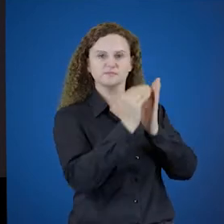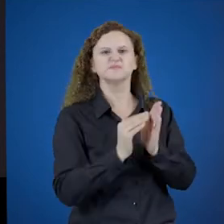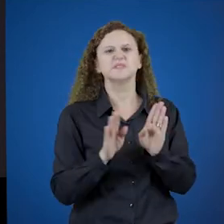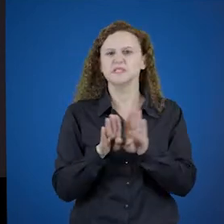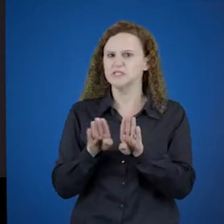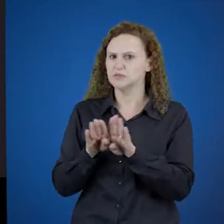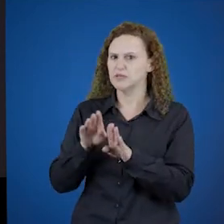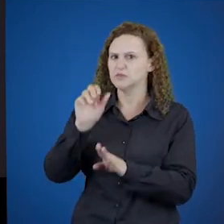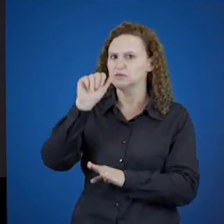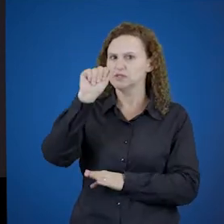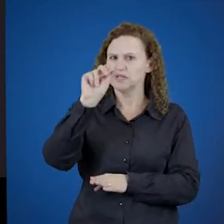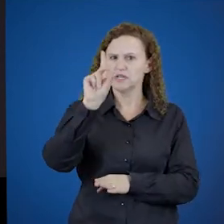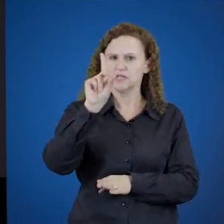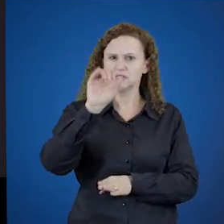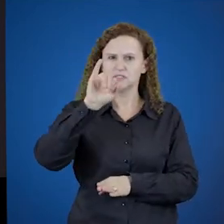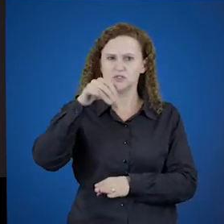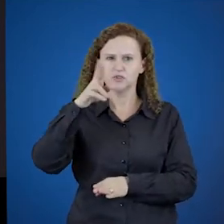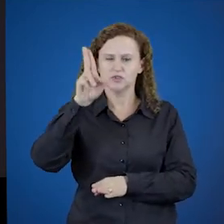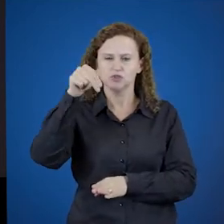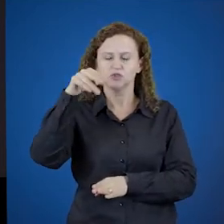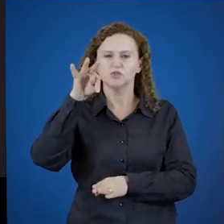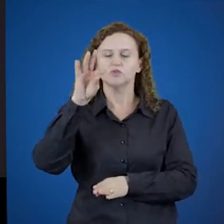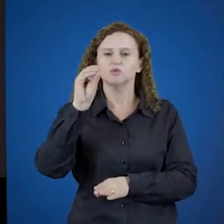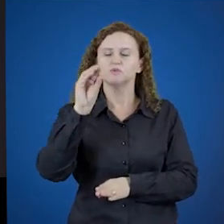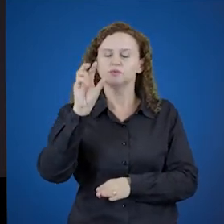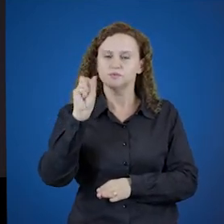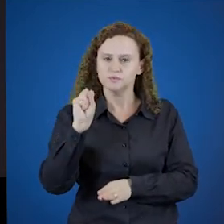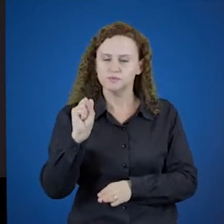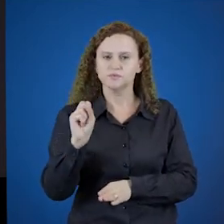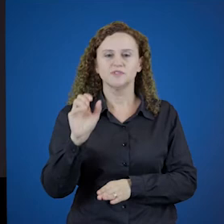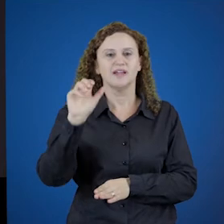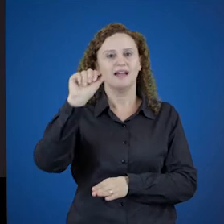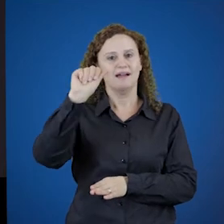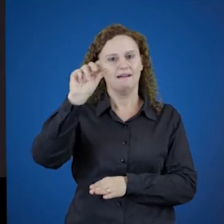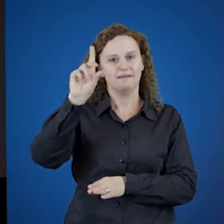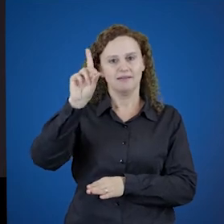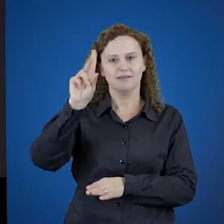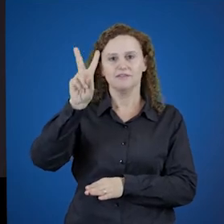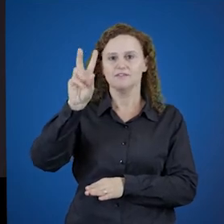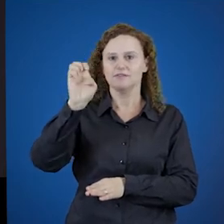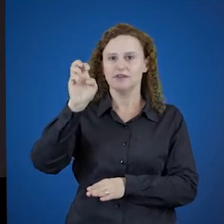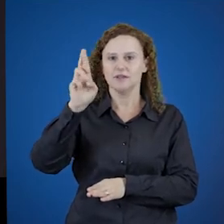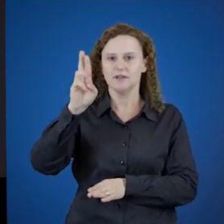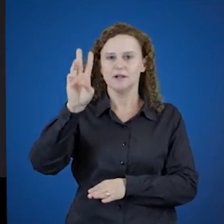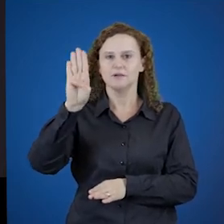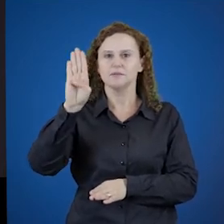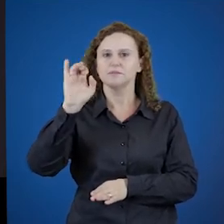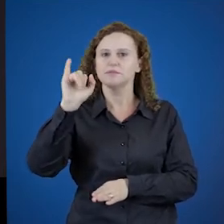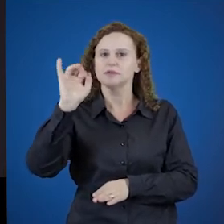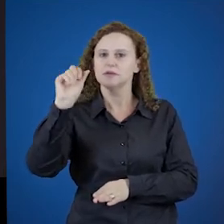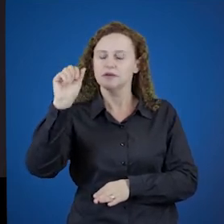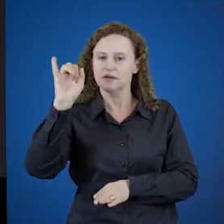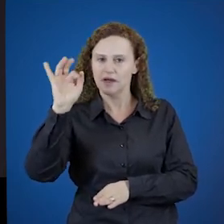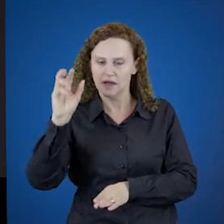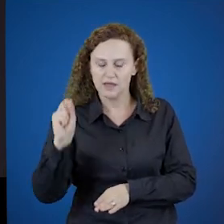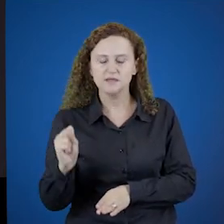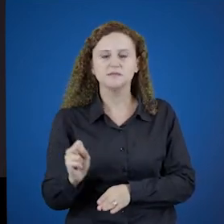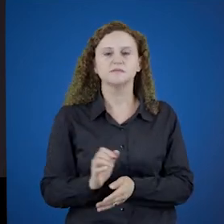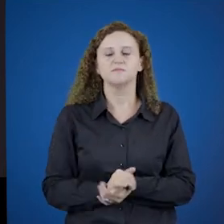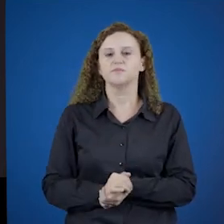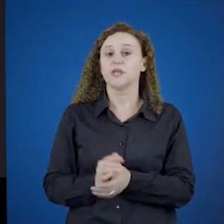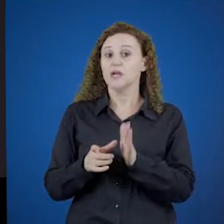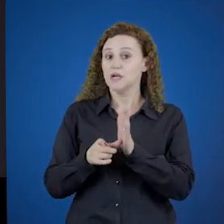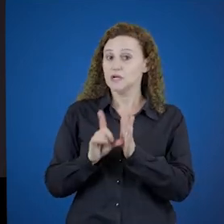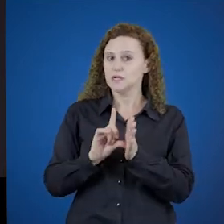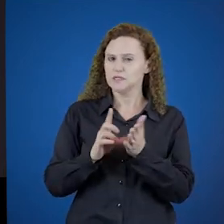vamos falar também dos adjuntos adverbiais de companhia e de meio antes porém eu quero